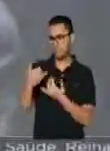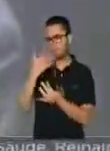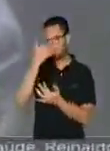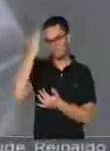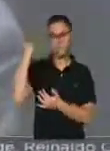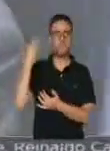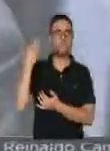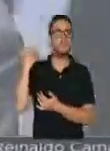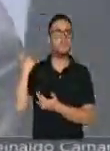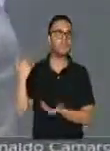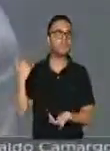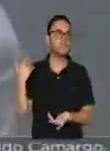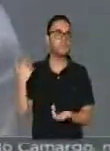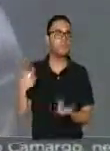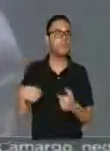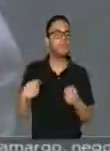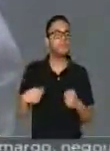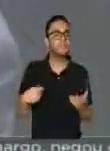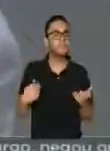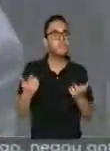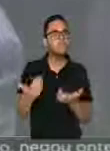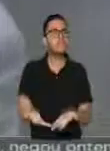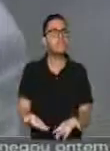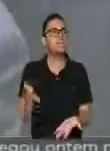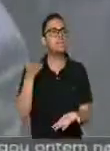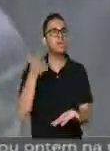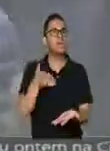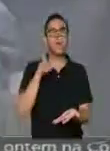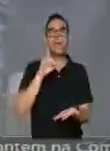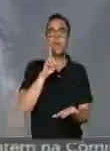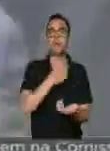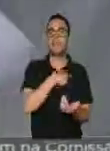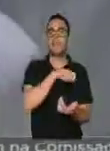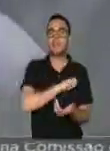passado. Nós precisamos entregar é para um delegado